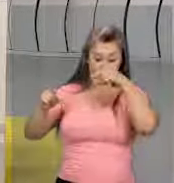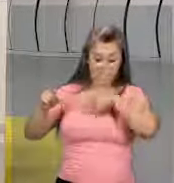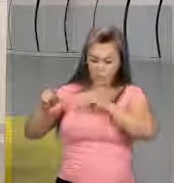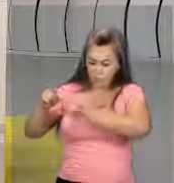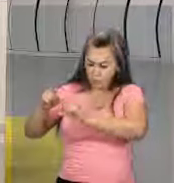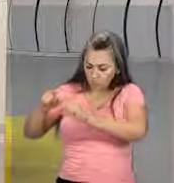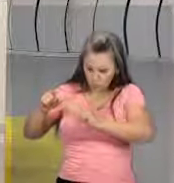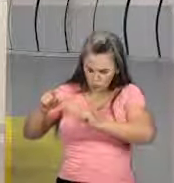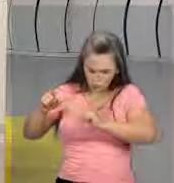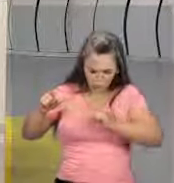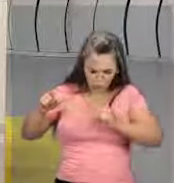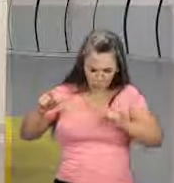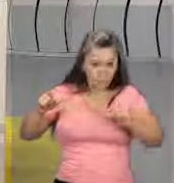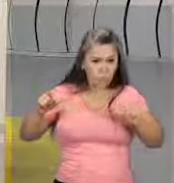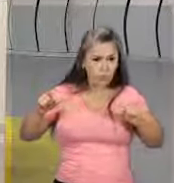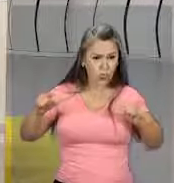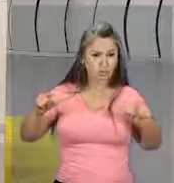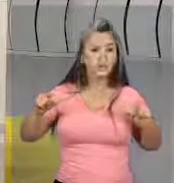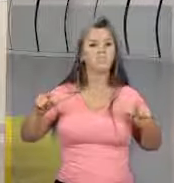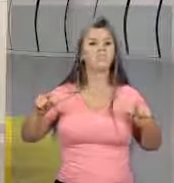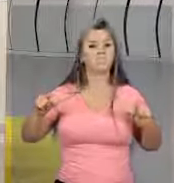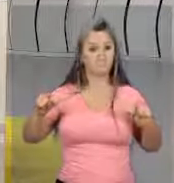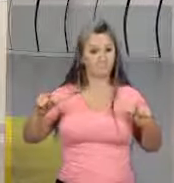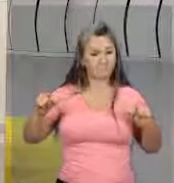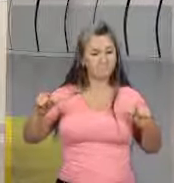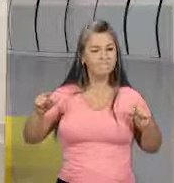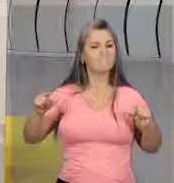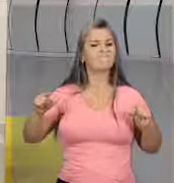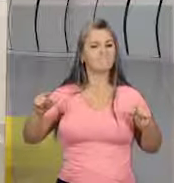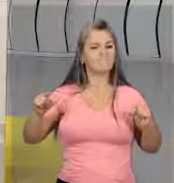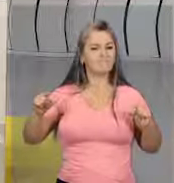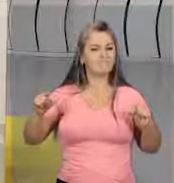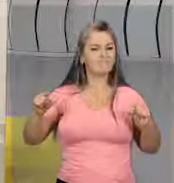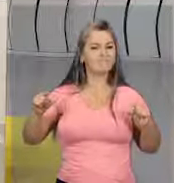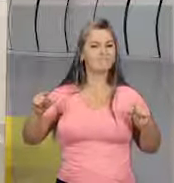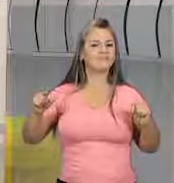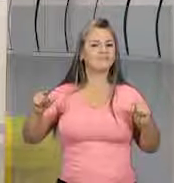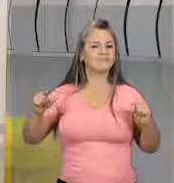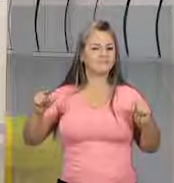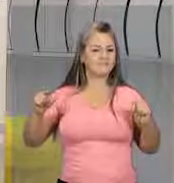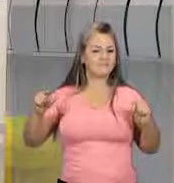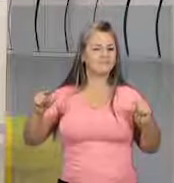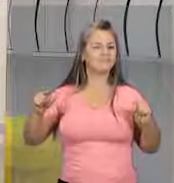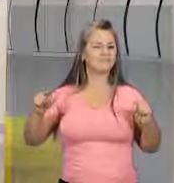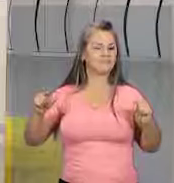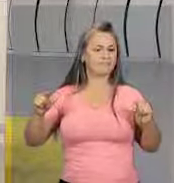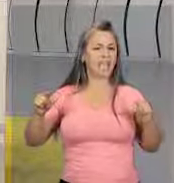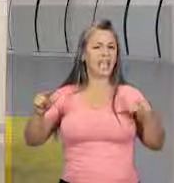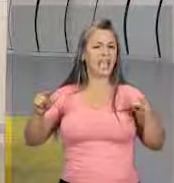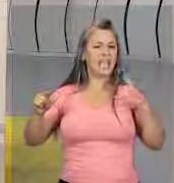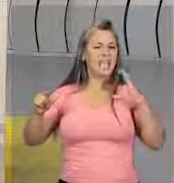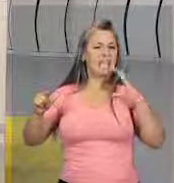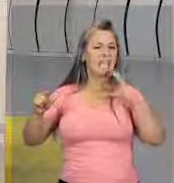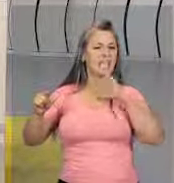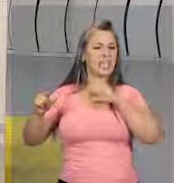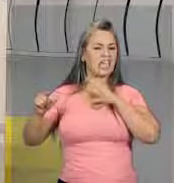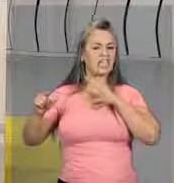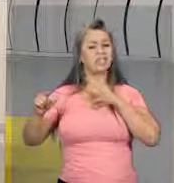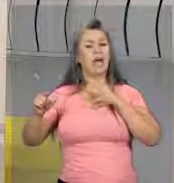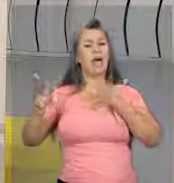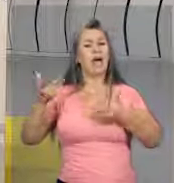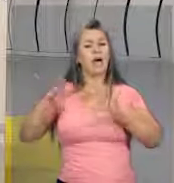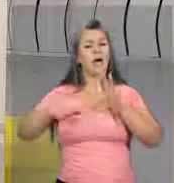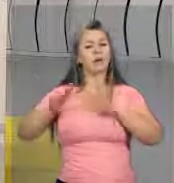condutor, todo equipamento elétrico percorrido por uma corrente elétrica, ele vai se aquecer, uns